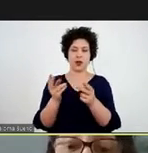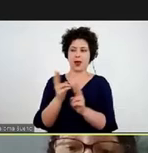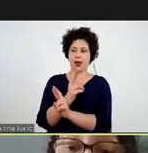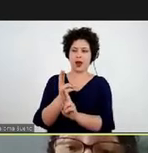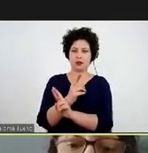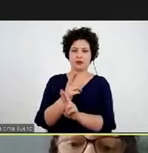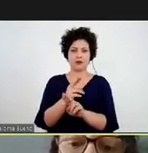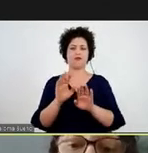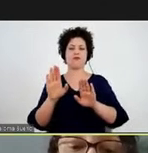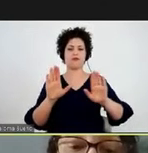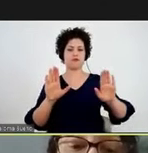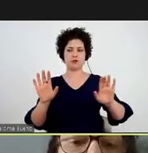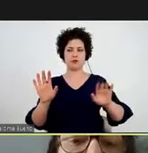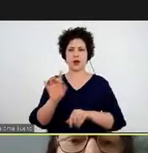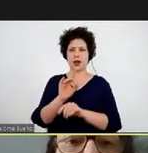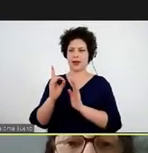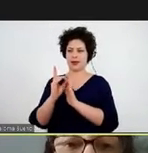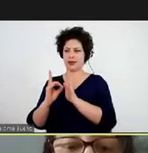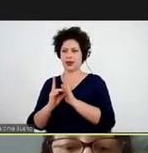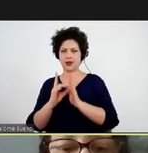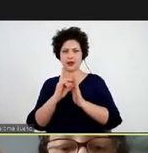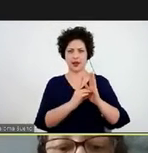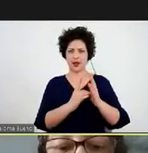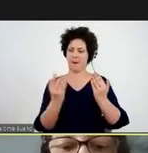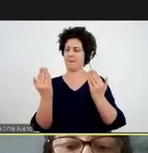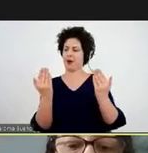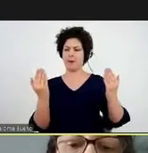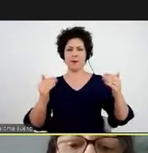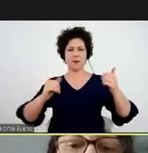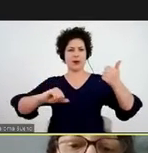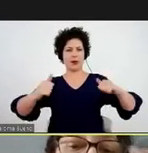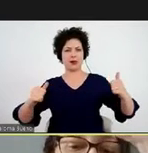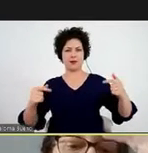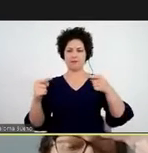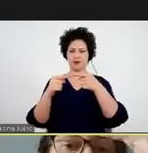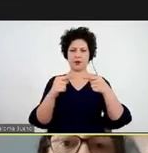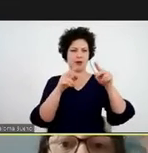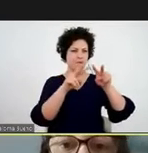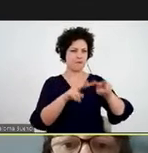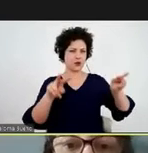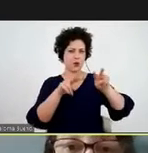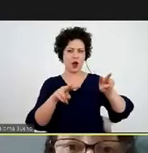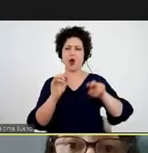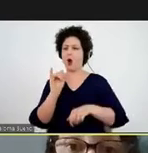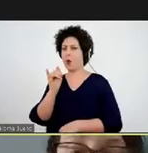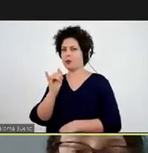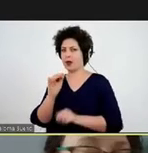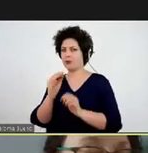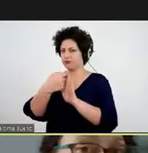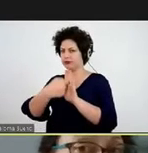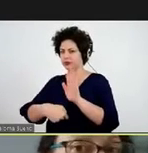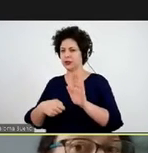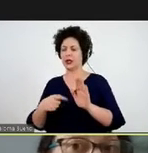as obras de cada década e analisar o sincretismo entre o visual e o verbal apresentados